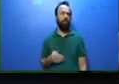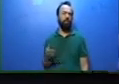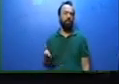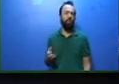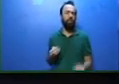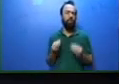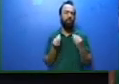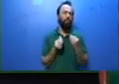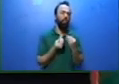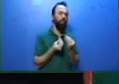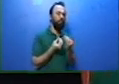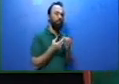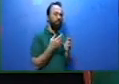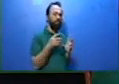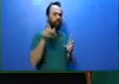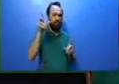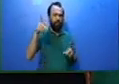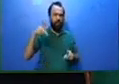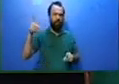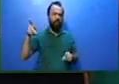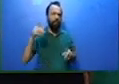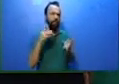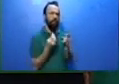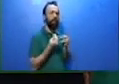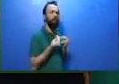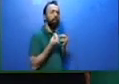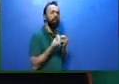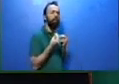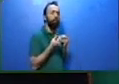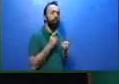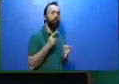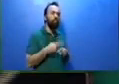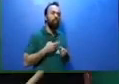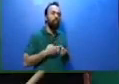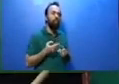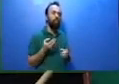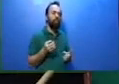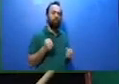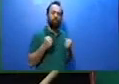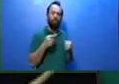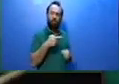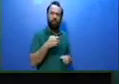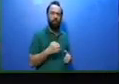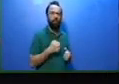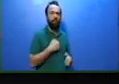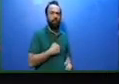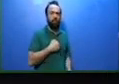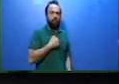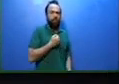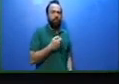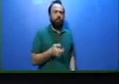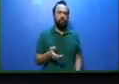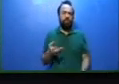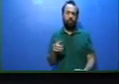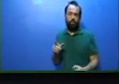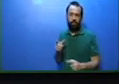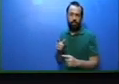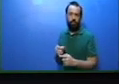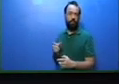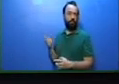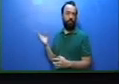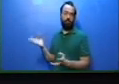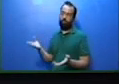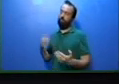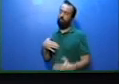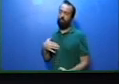a professora, né, não entendendo, surpresa. Mas por que absurdo? Aí ele falou.